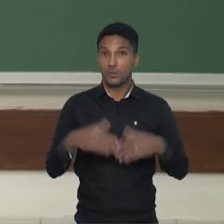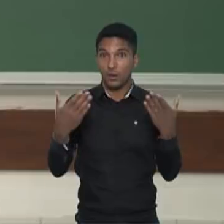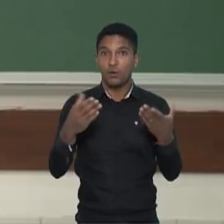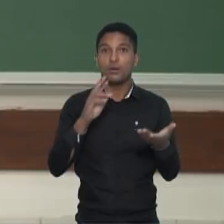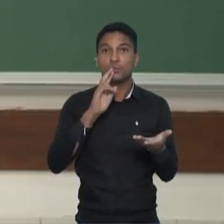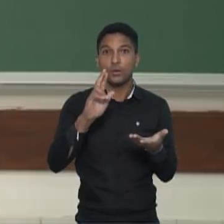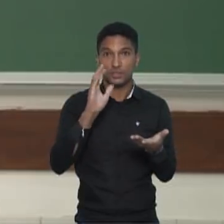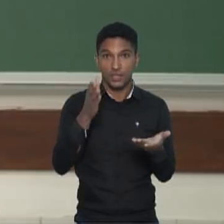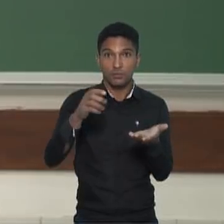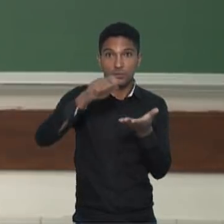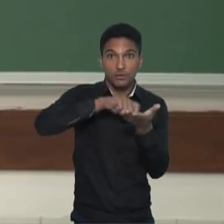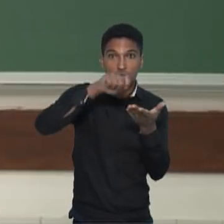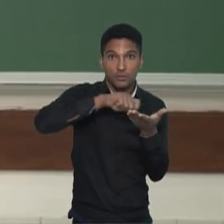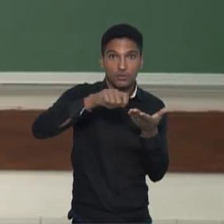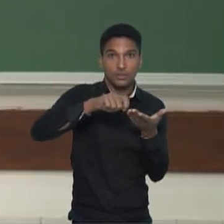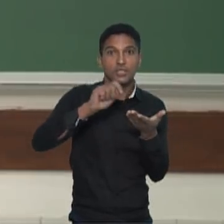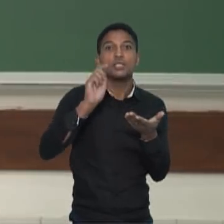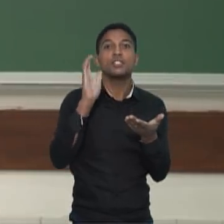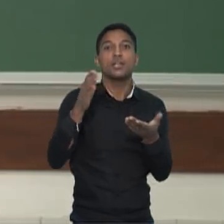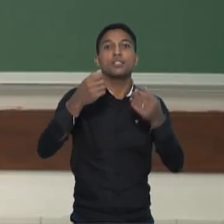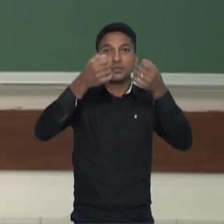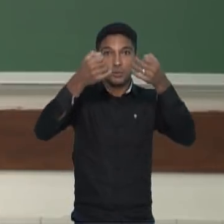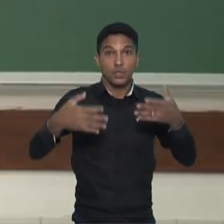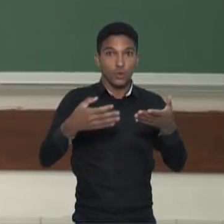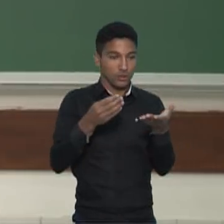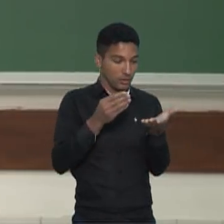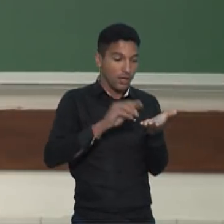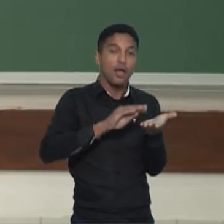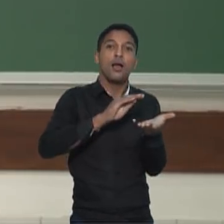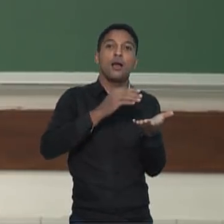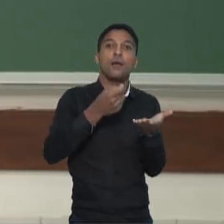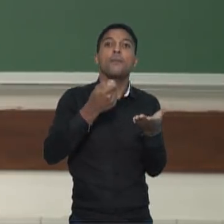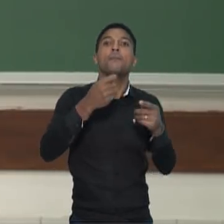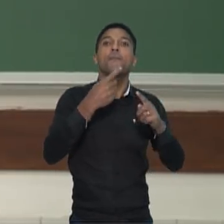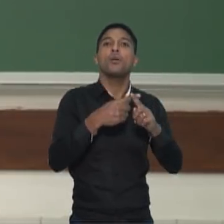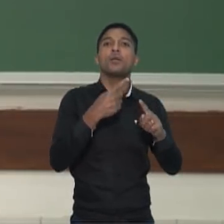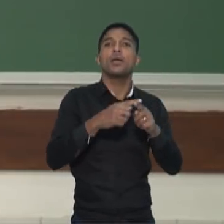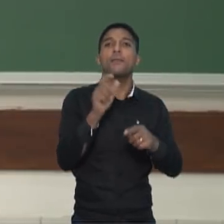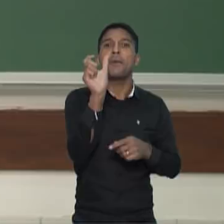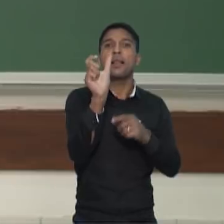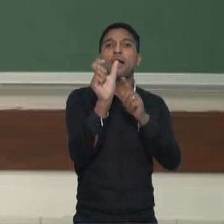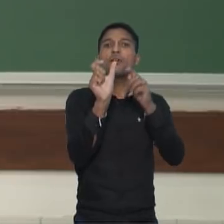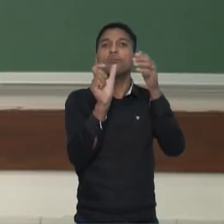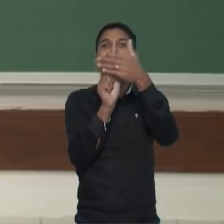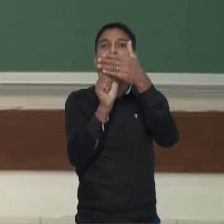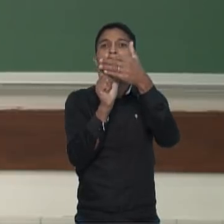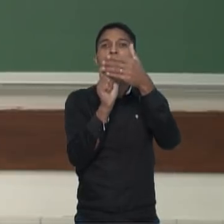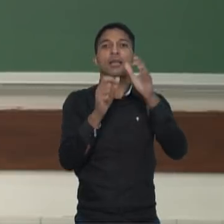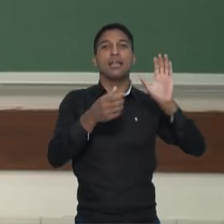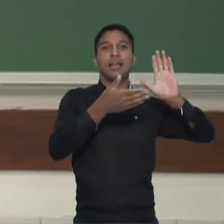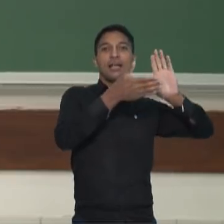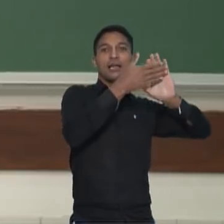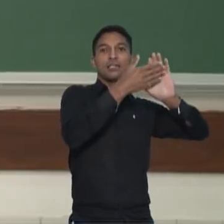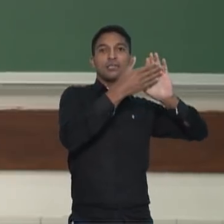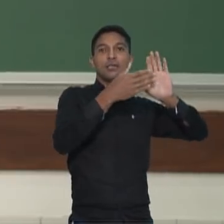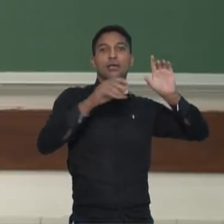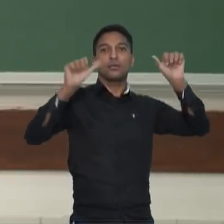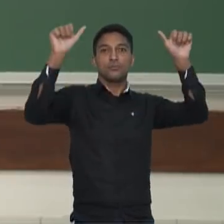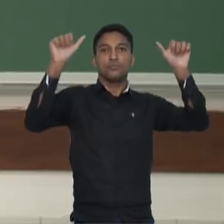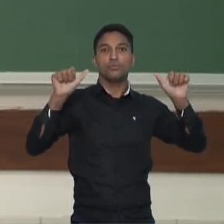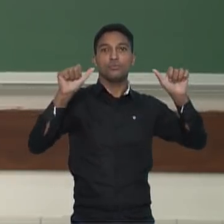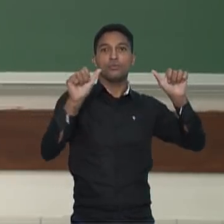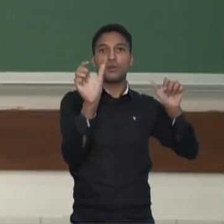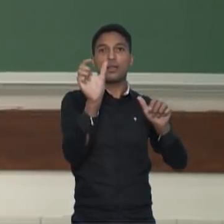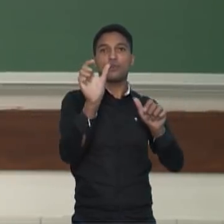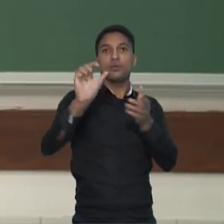Anotou sua resposta? Justificou, colocou aí por que essa palavra foi retirada do cartaz, não aparece? Então